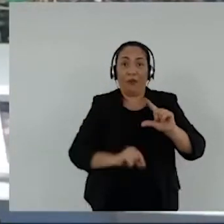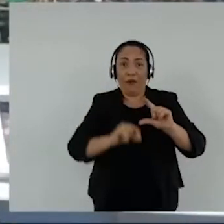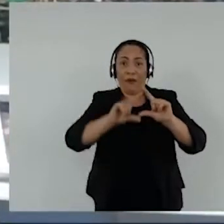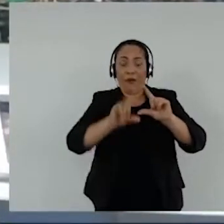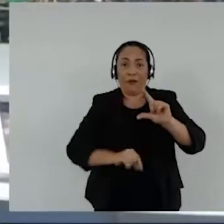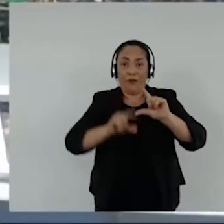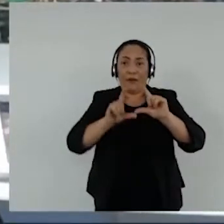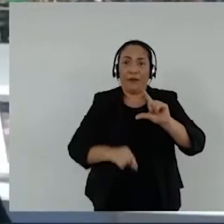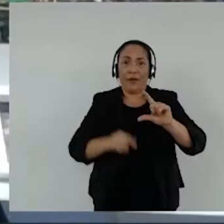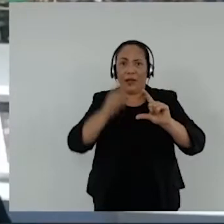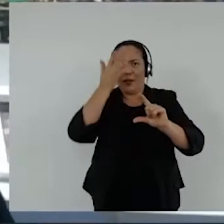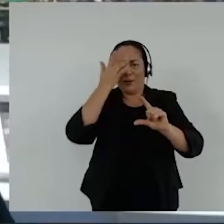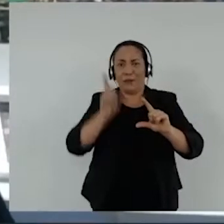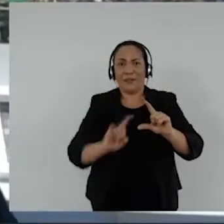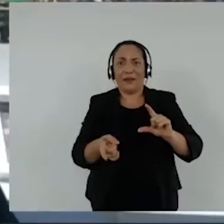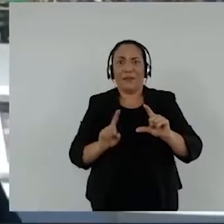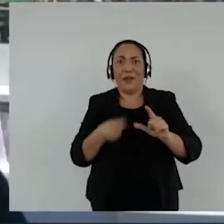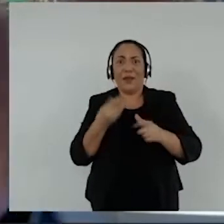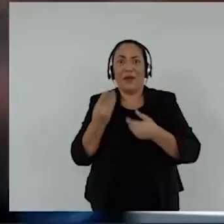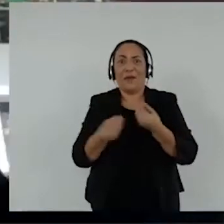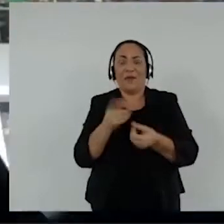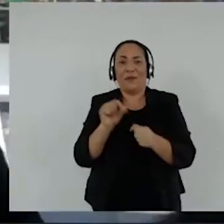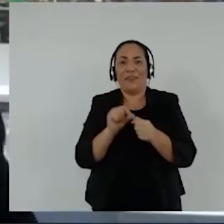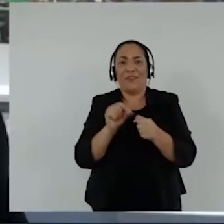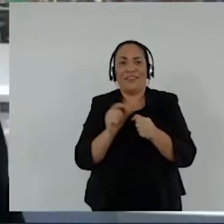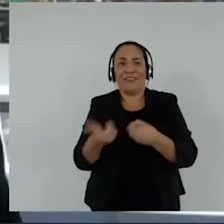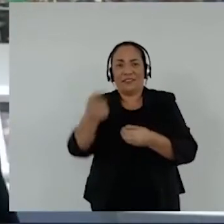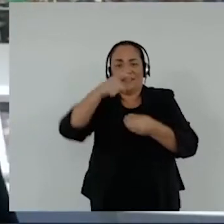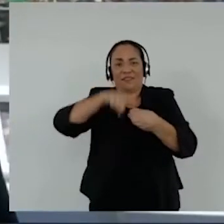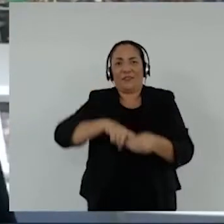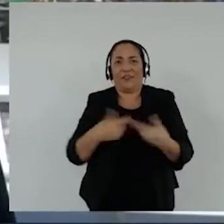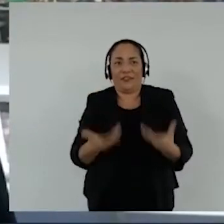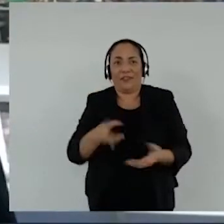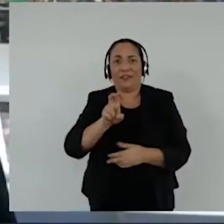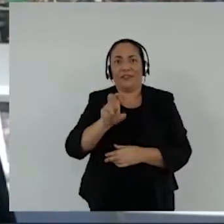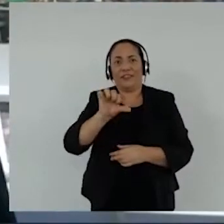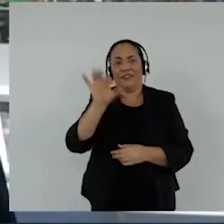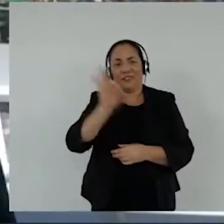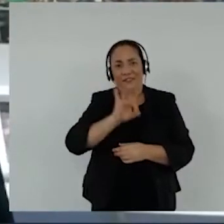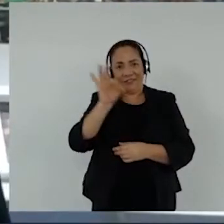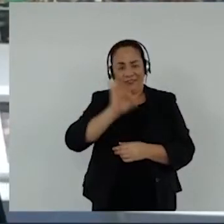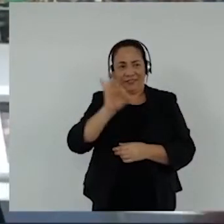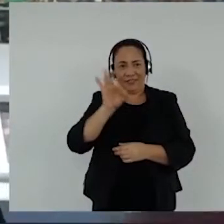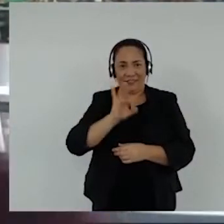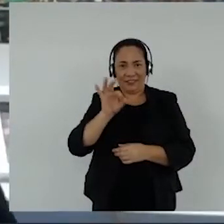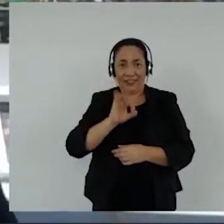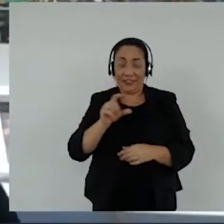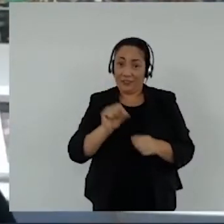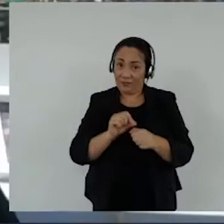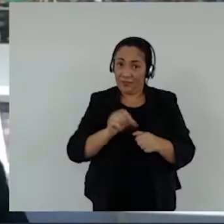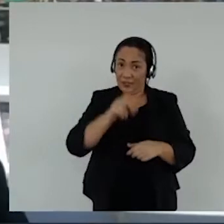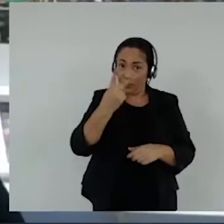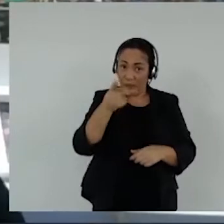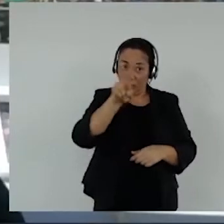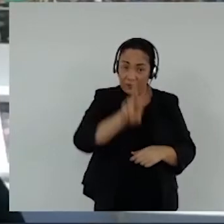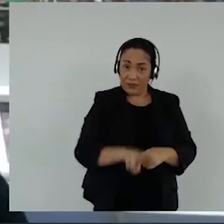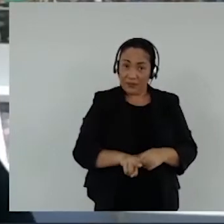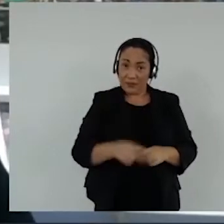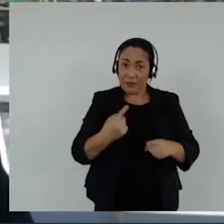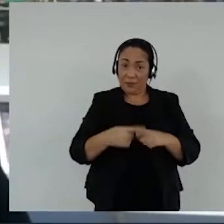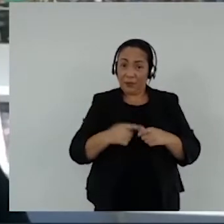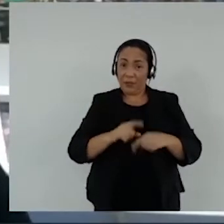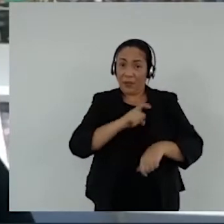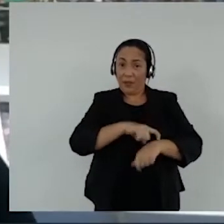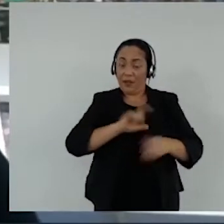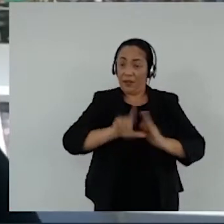parado para reiniciar. Olha, nós vimos que mais de 59% das sessões não são realizadas 2 vezes por força de adiamento das sessões.